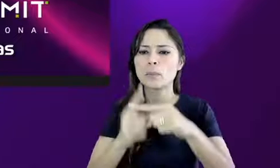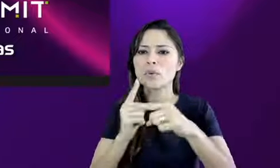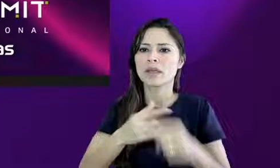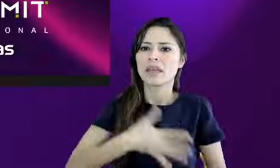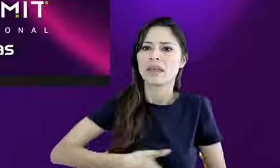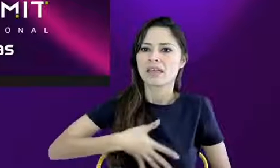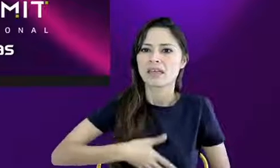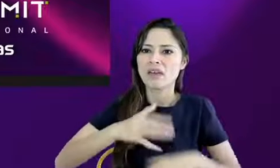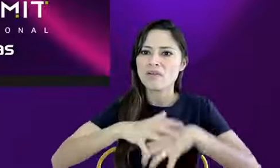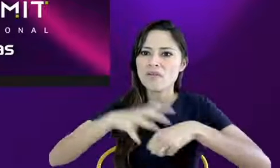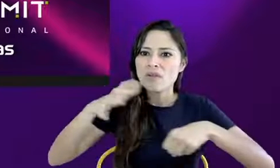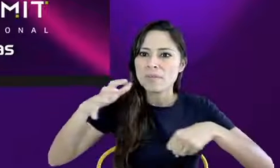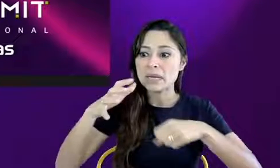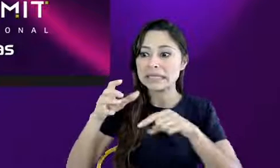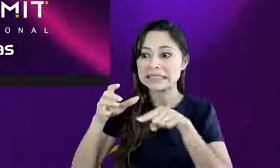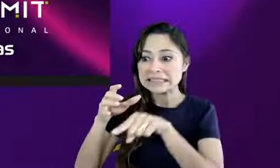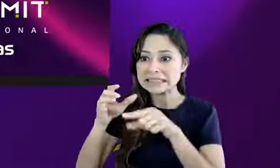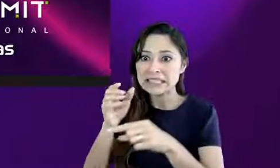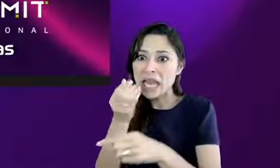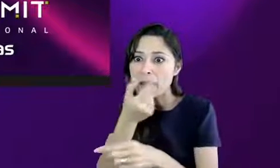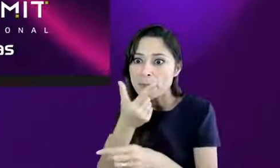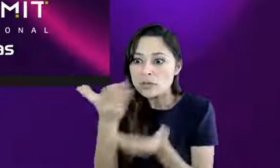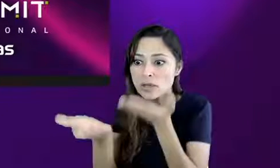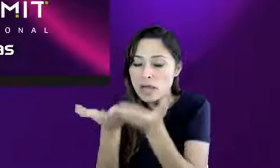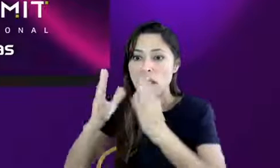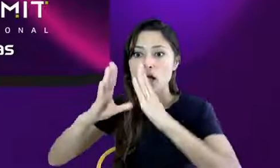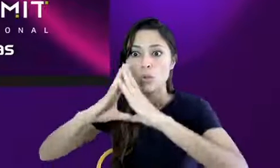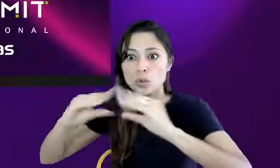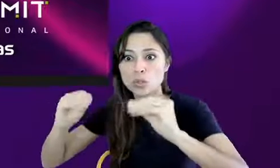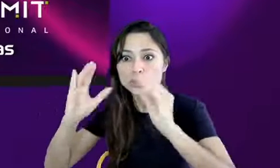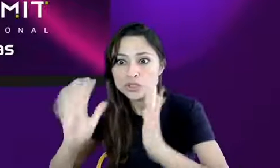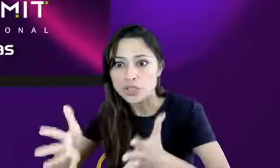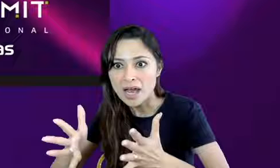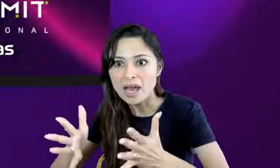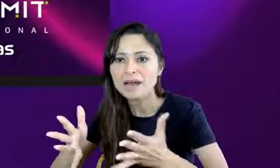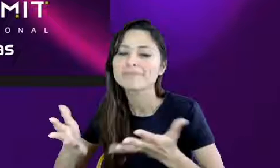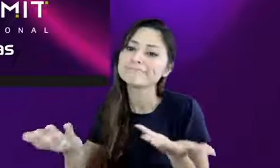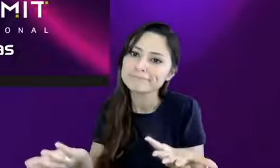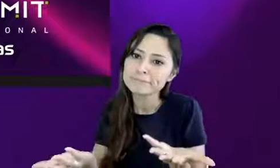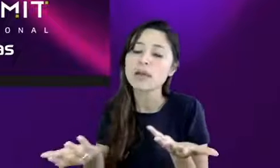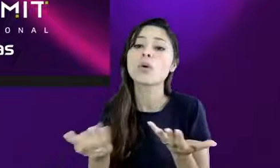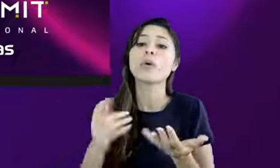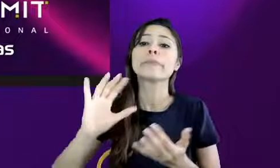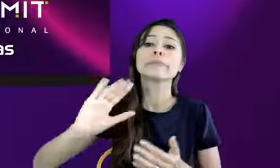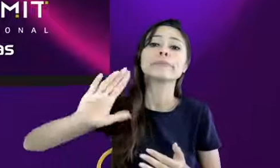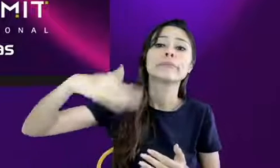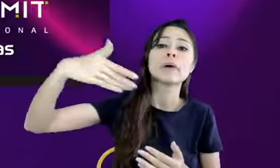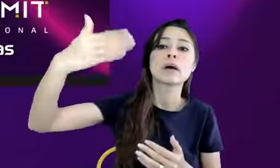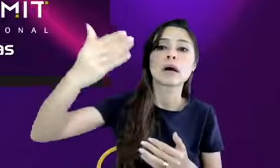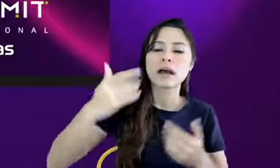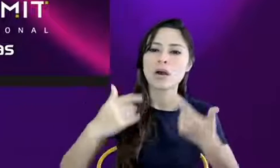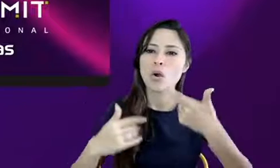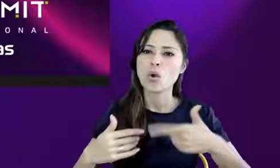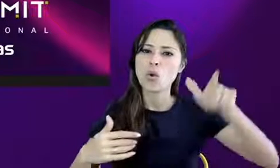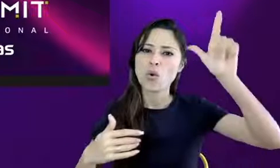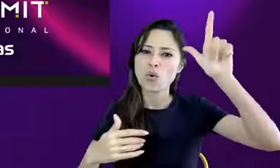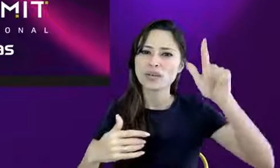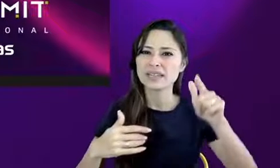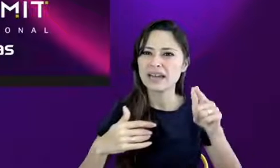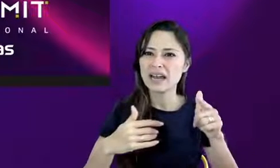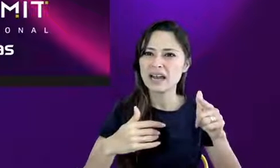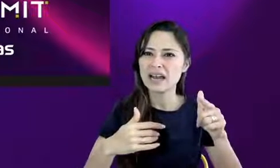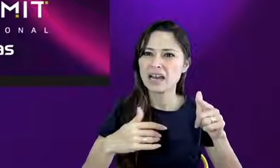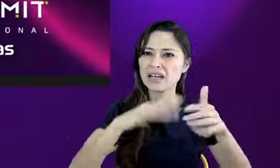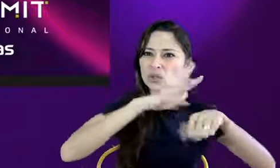a gente resolvendo a inflamação luminal, é de se esperar também que a manifestação extraintestinal que tem correlação